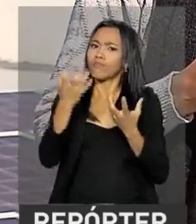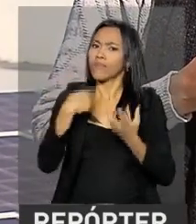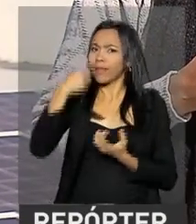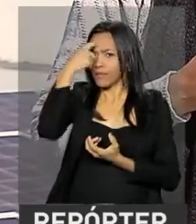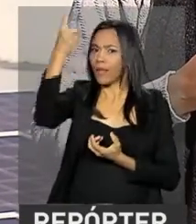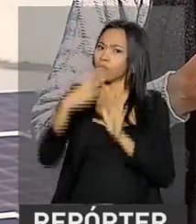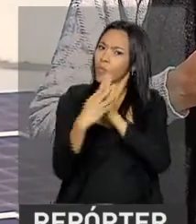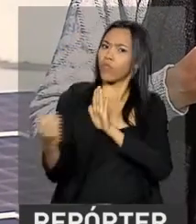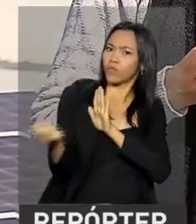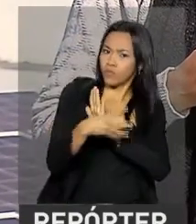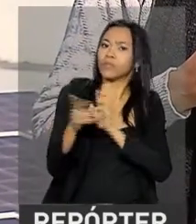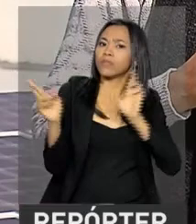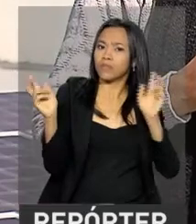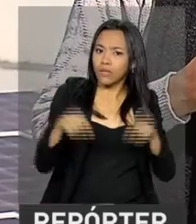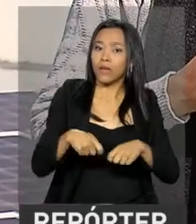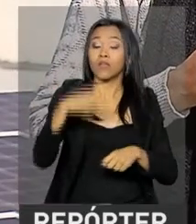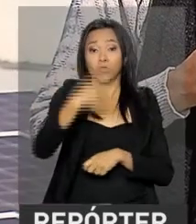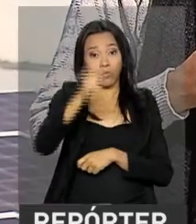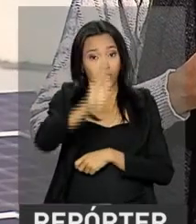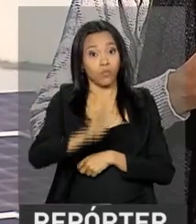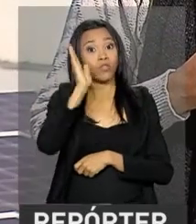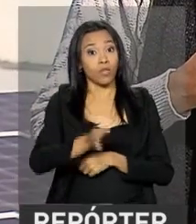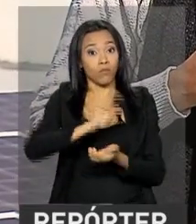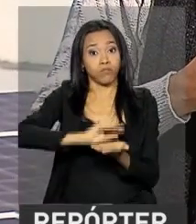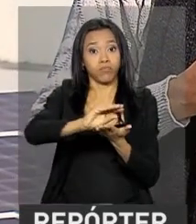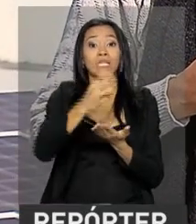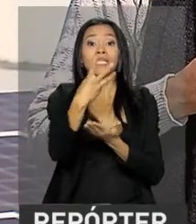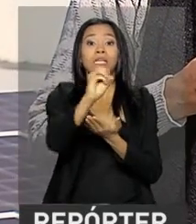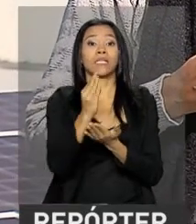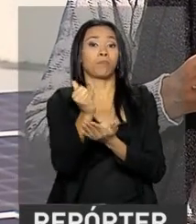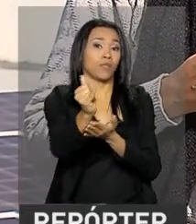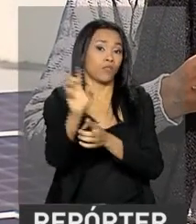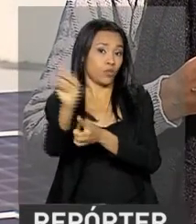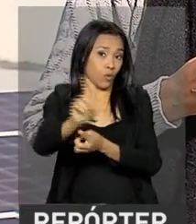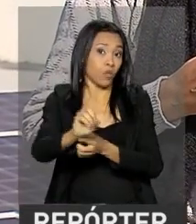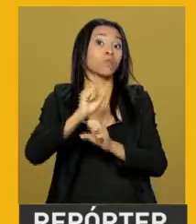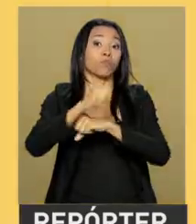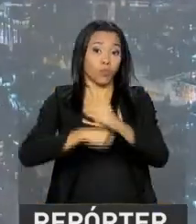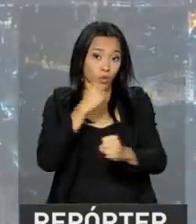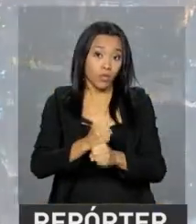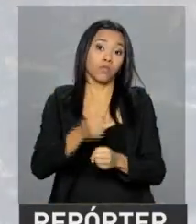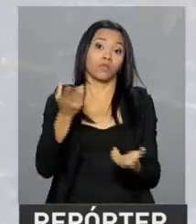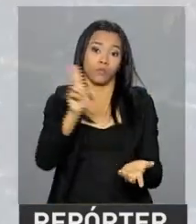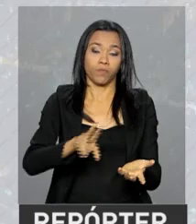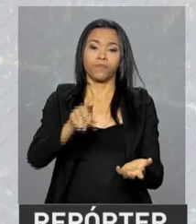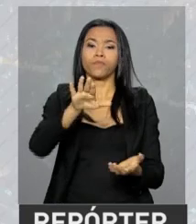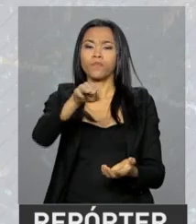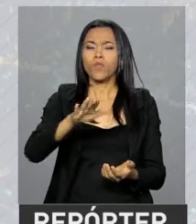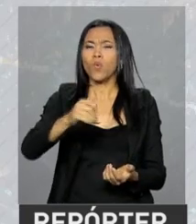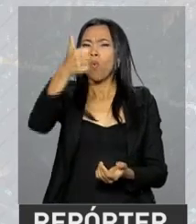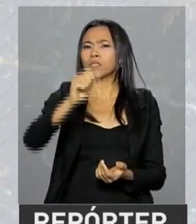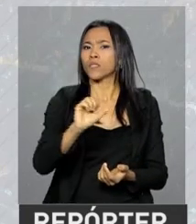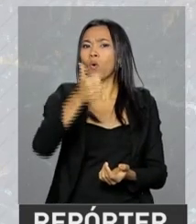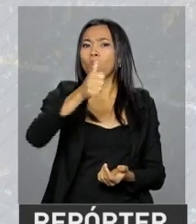energia renovável o investimento no país já chega a 30 bilhões de dólares por ano são quase 11 mil e